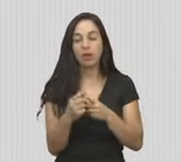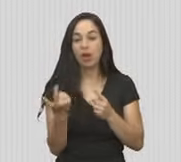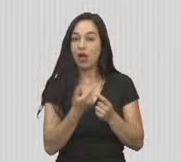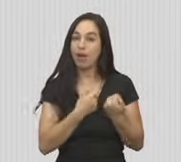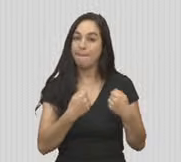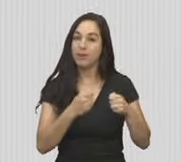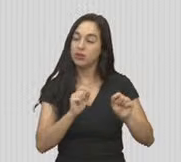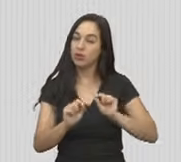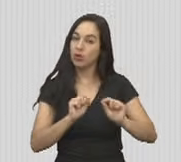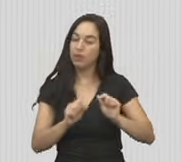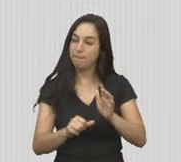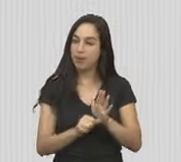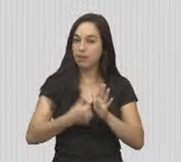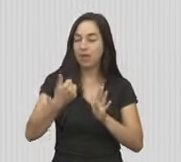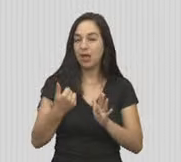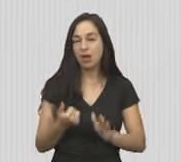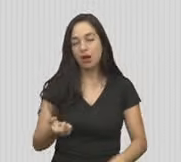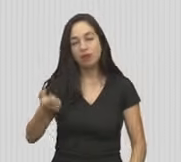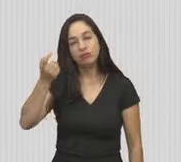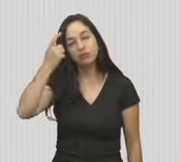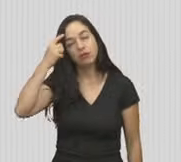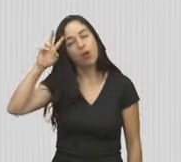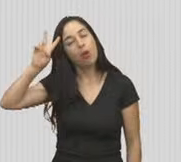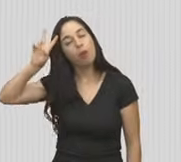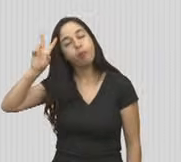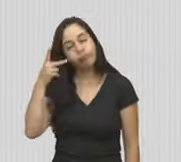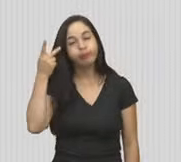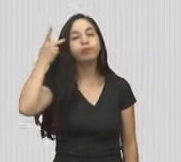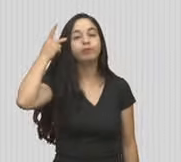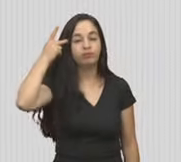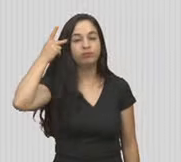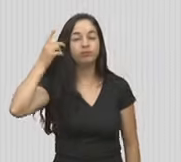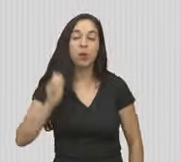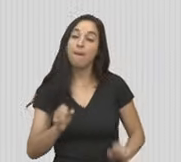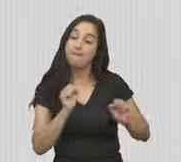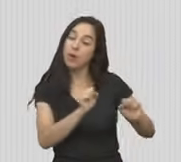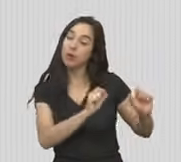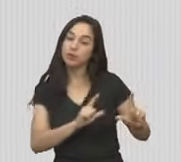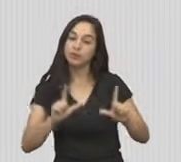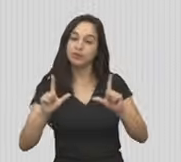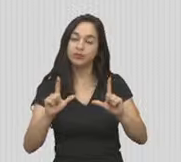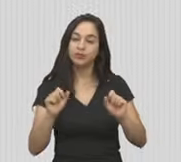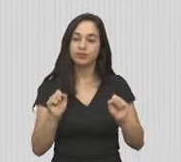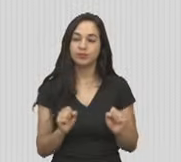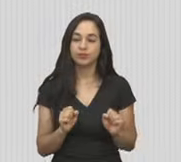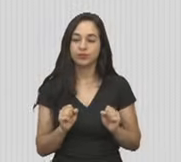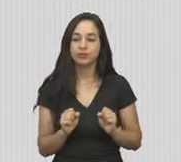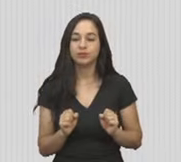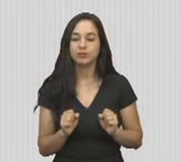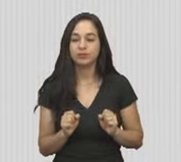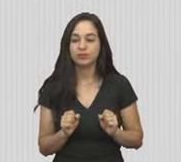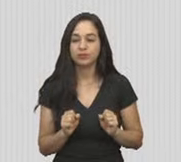primeiro mudar o entendimento, a nossa mentalidade. Pode passar, por favor?